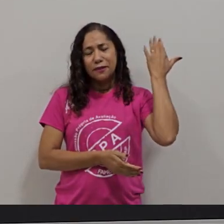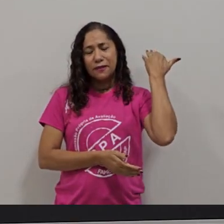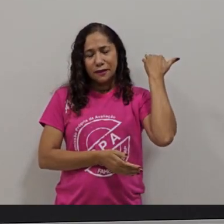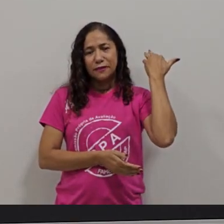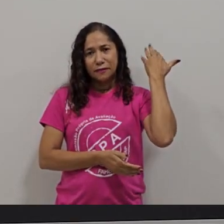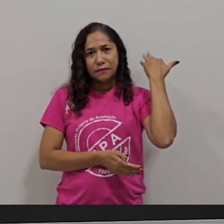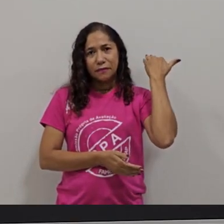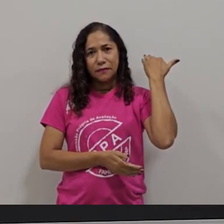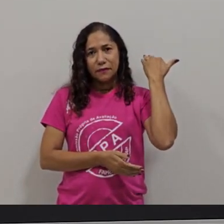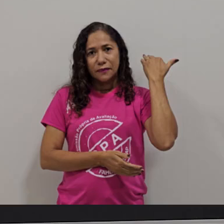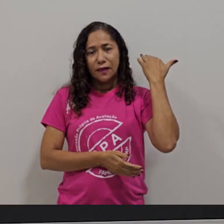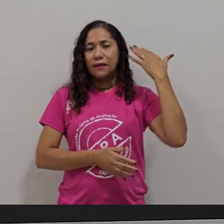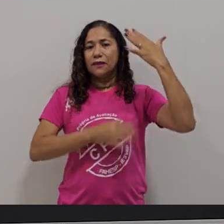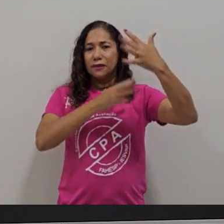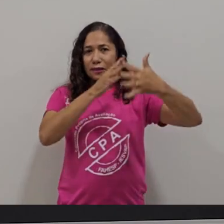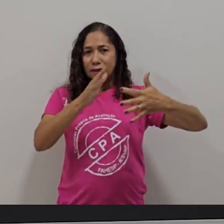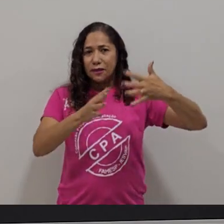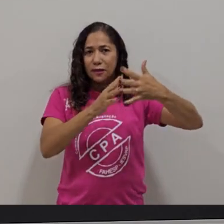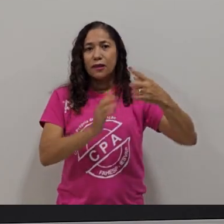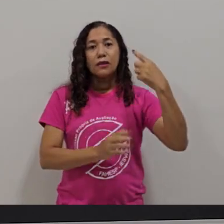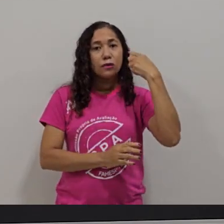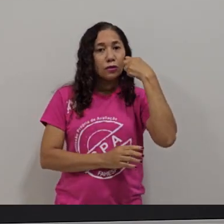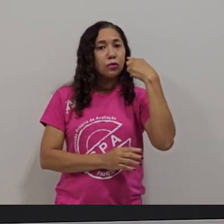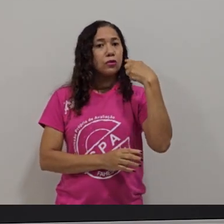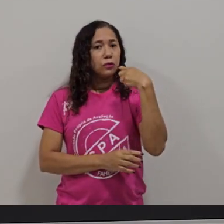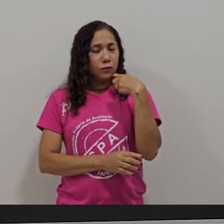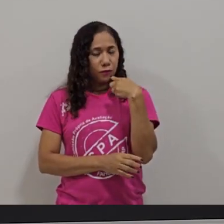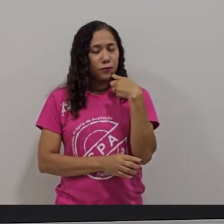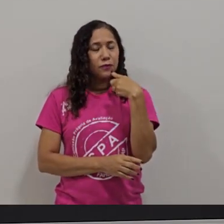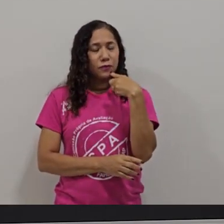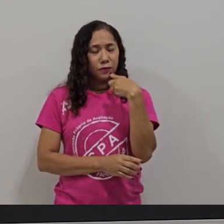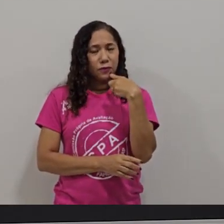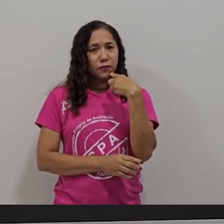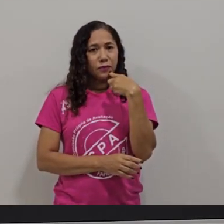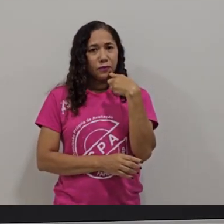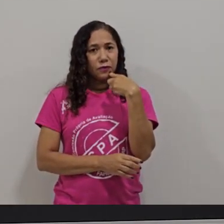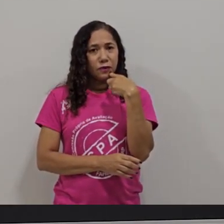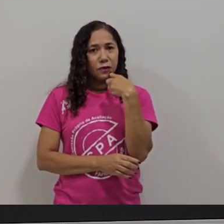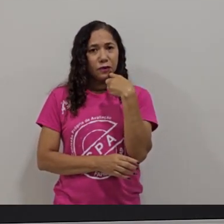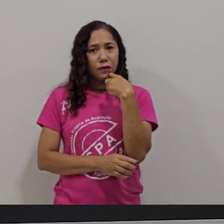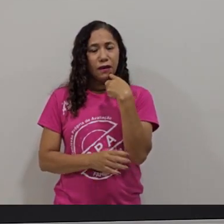trabalho com essa comunidade, né? Nesse